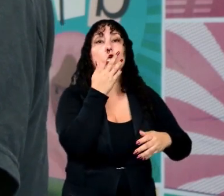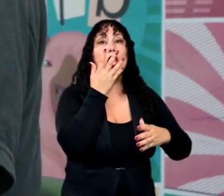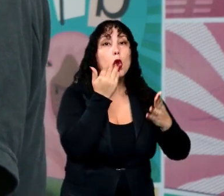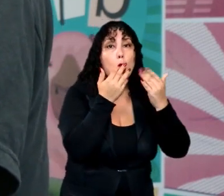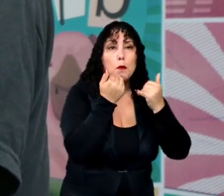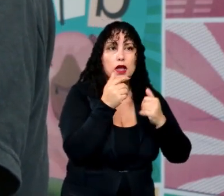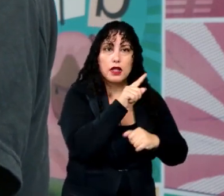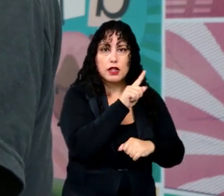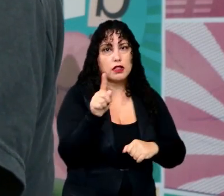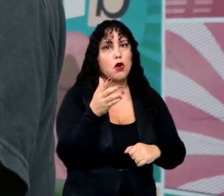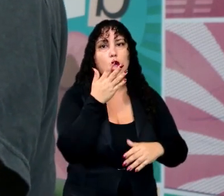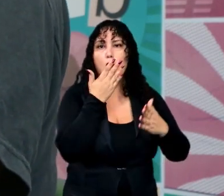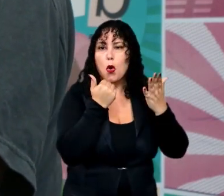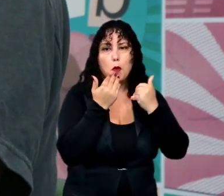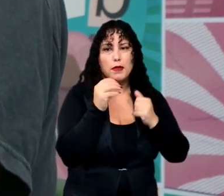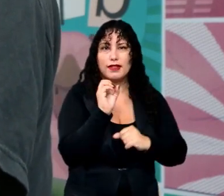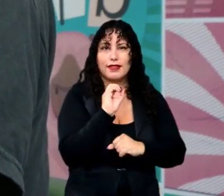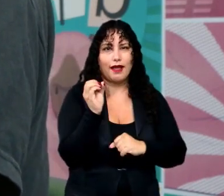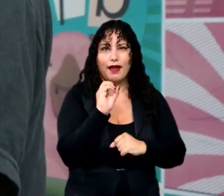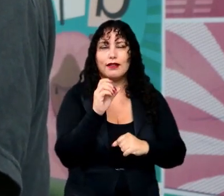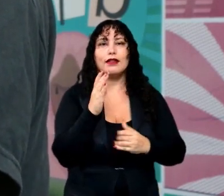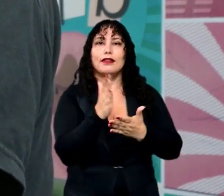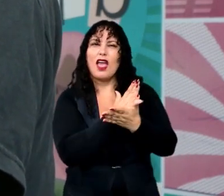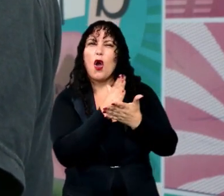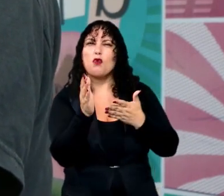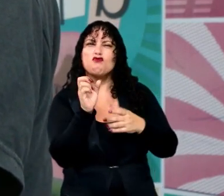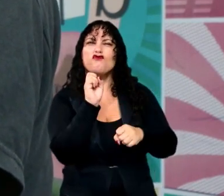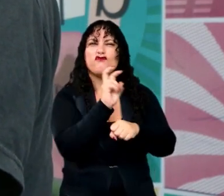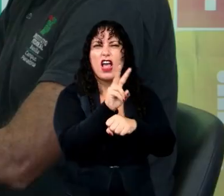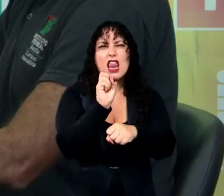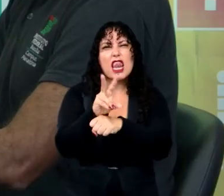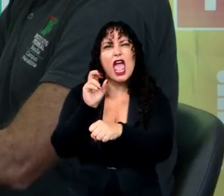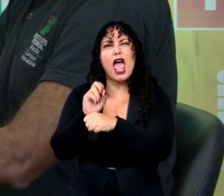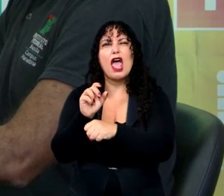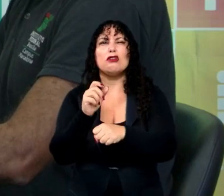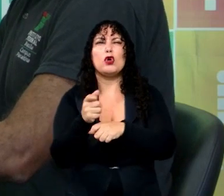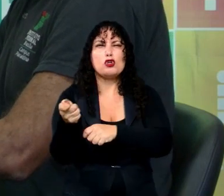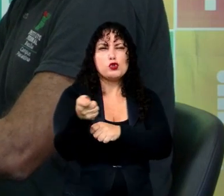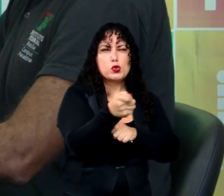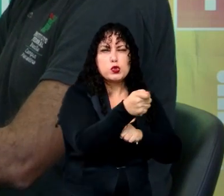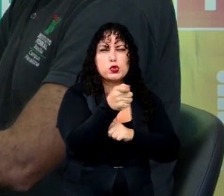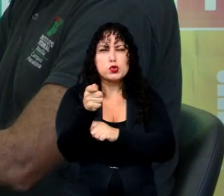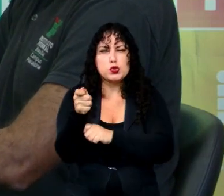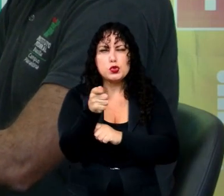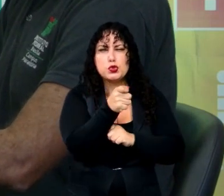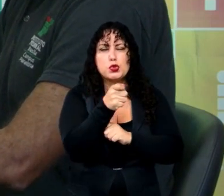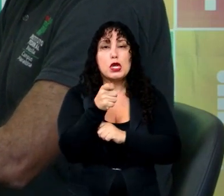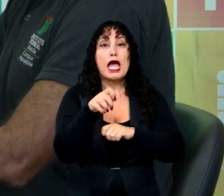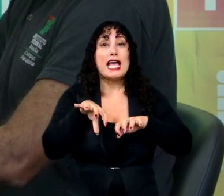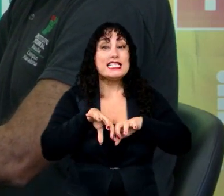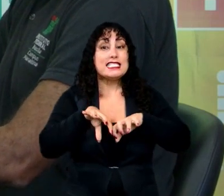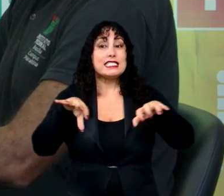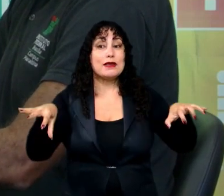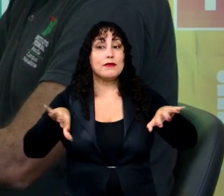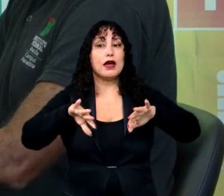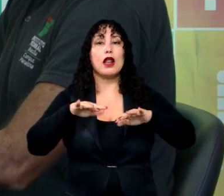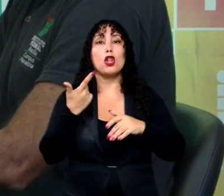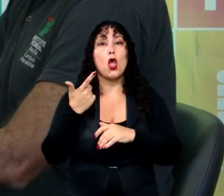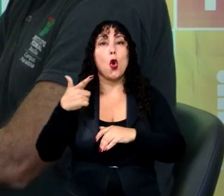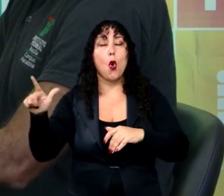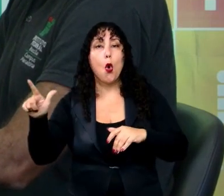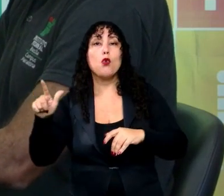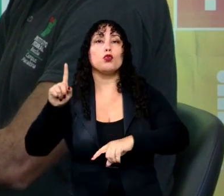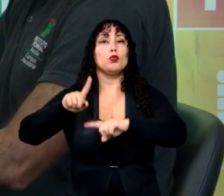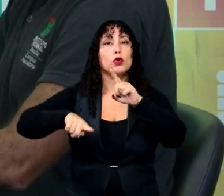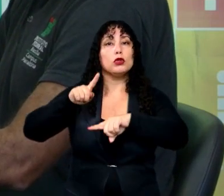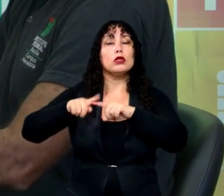comeria caramba tá porque tem alguns resíduos então talvez o dele seja separado seja outro né em alguns